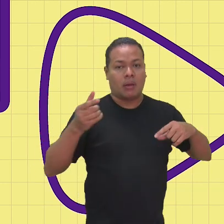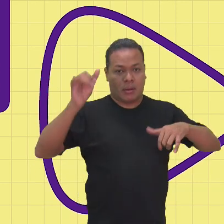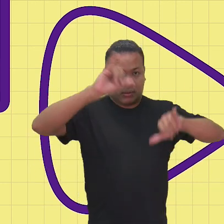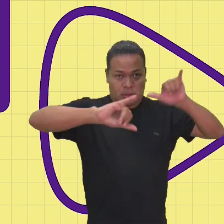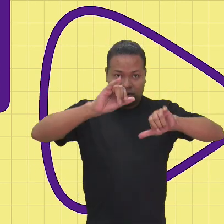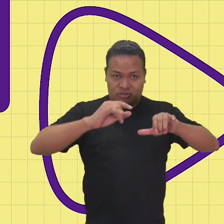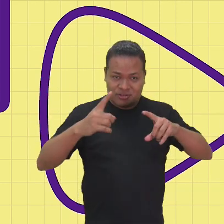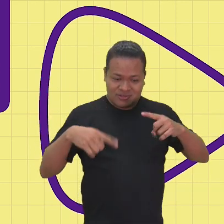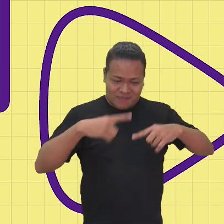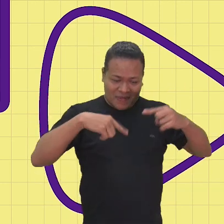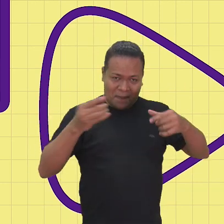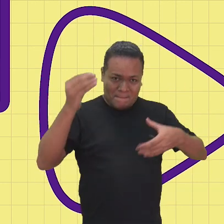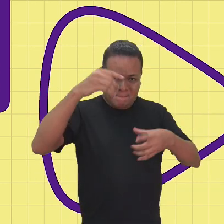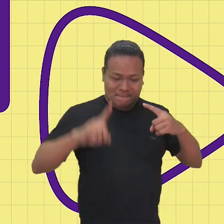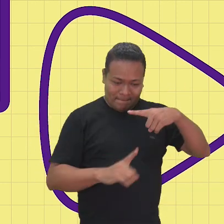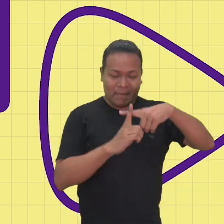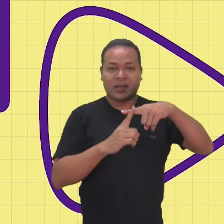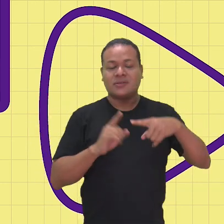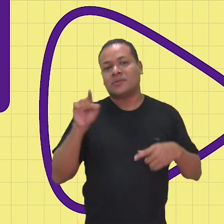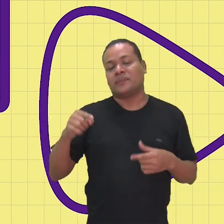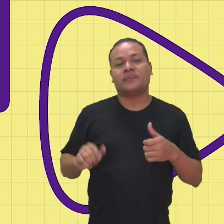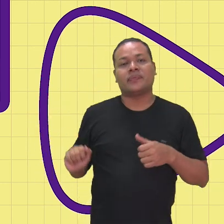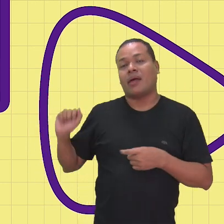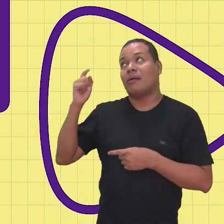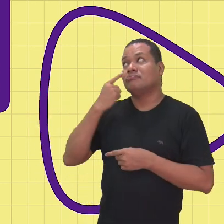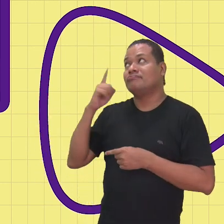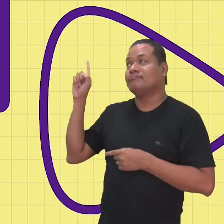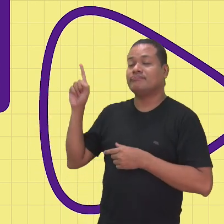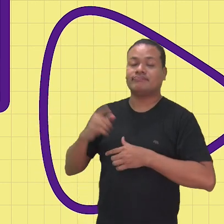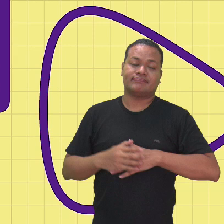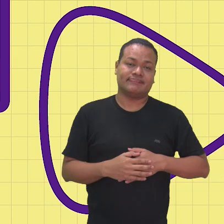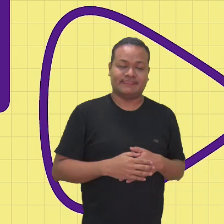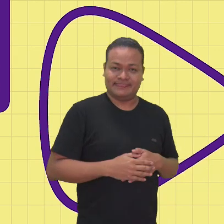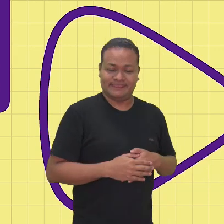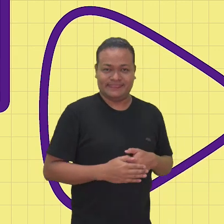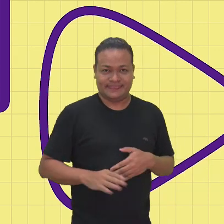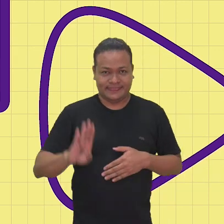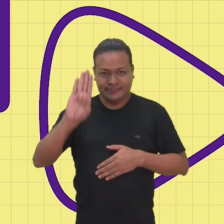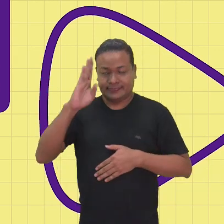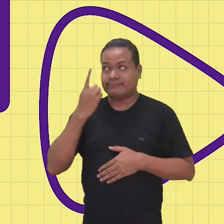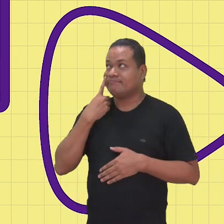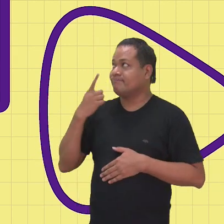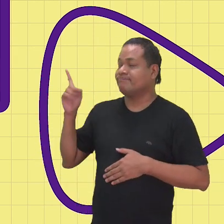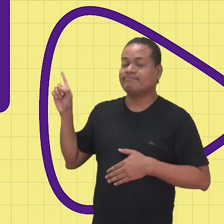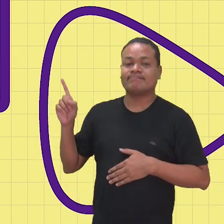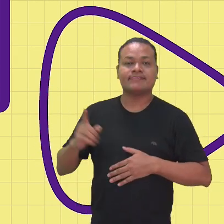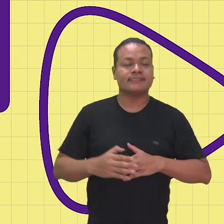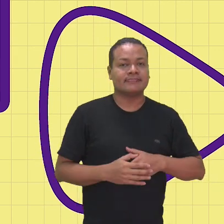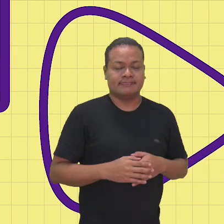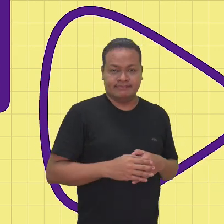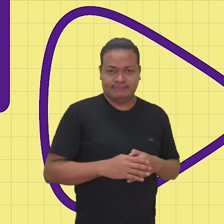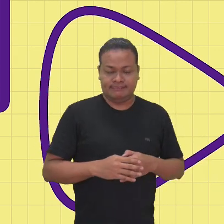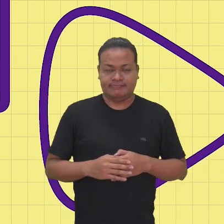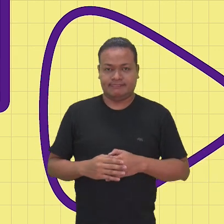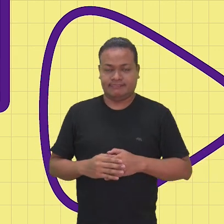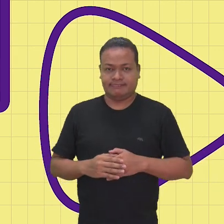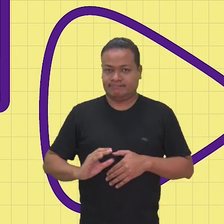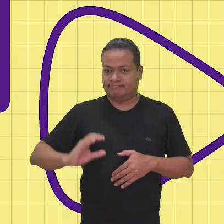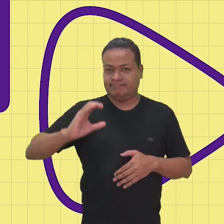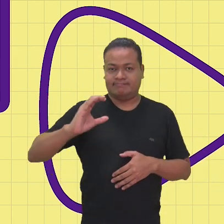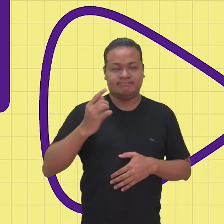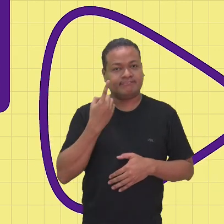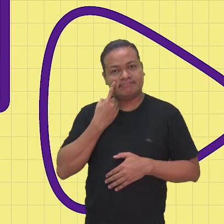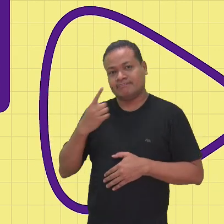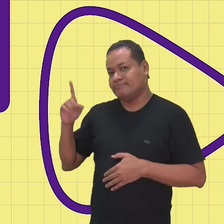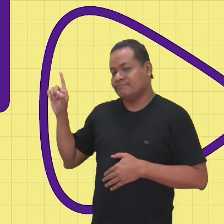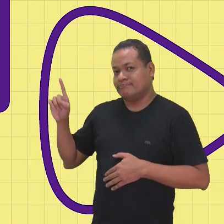à água nesse recipiente foram: letra A, sulfeto de alumínio e hidróxido de cálcio; letra B, sulfato de alumínio e óxido de cálcio; letra